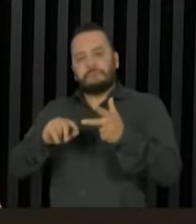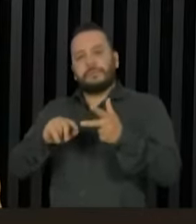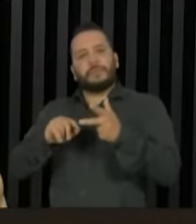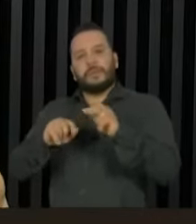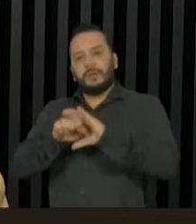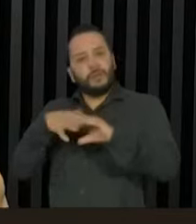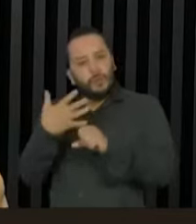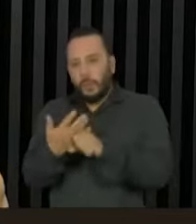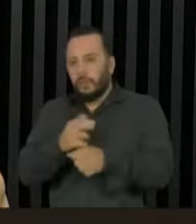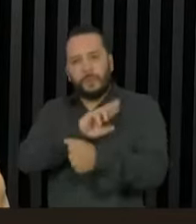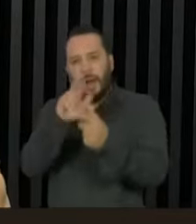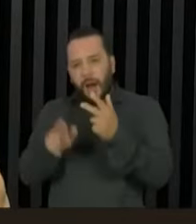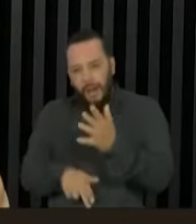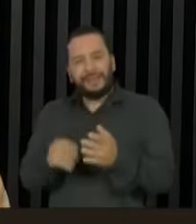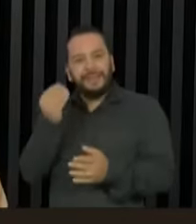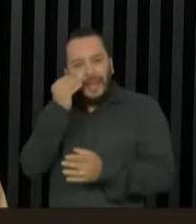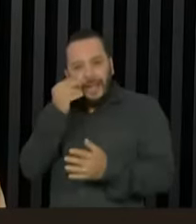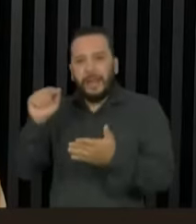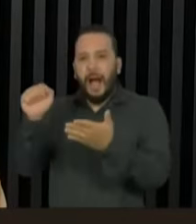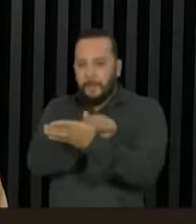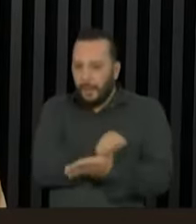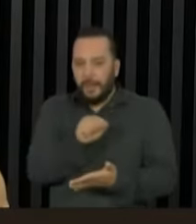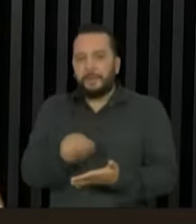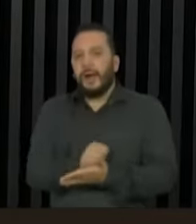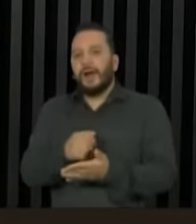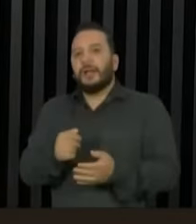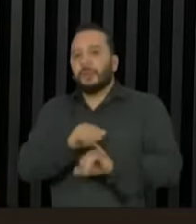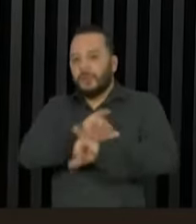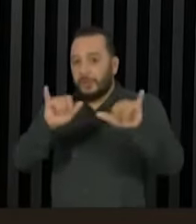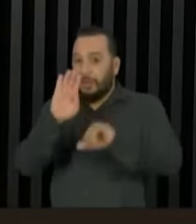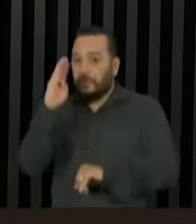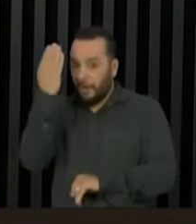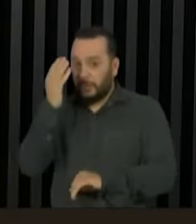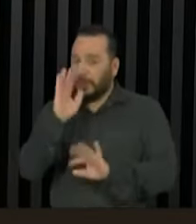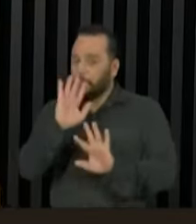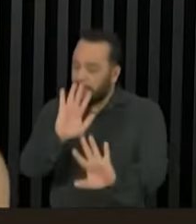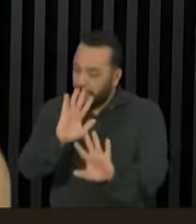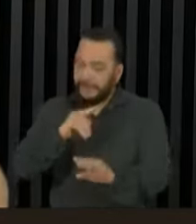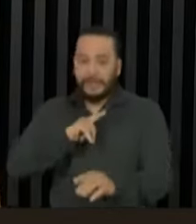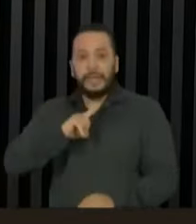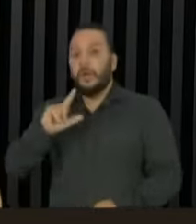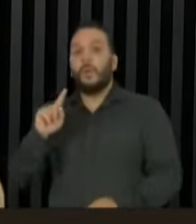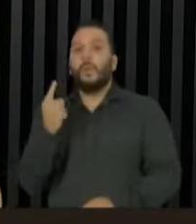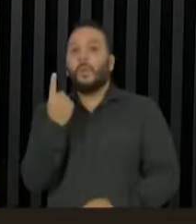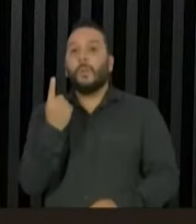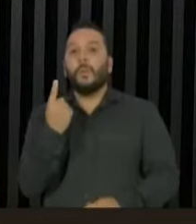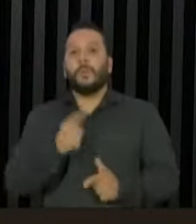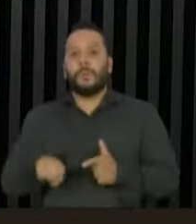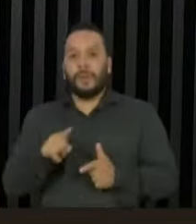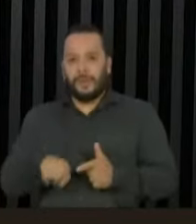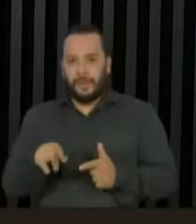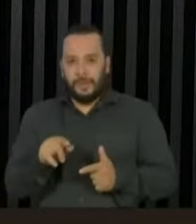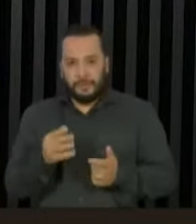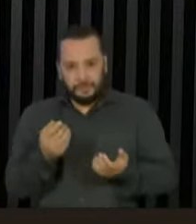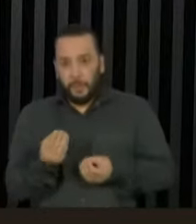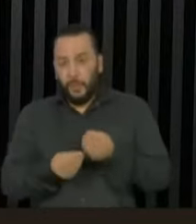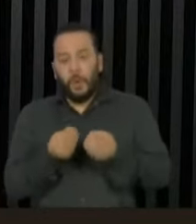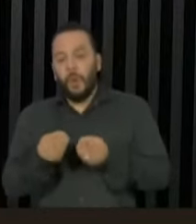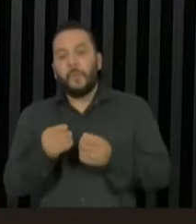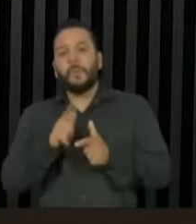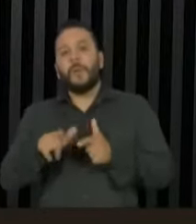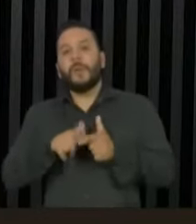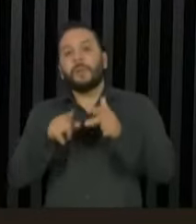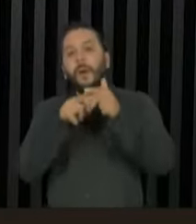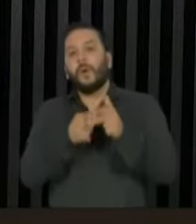de desinformação só que existe um problema e esse problema é que é o que as pessoas estão se perguntando como corrigir